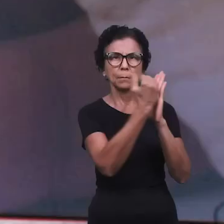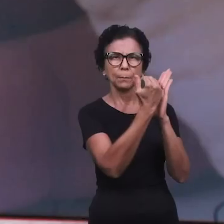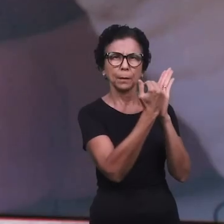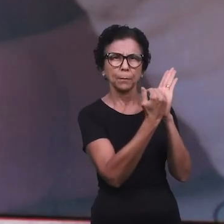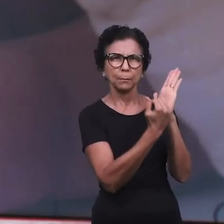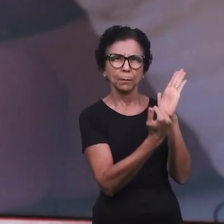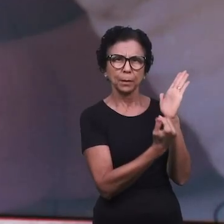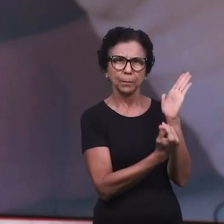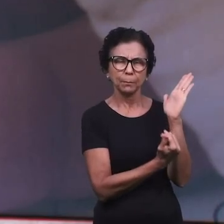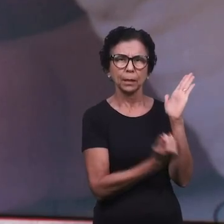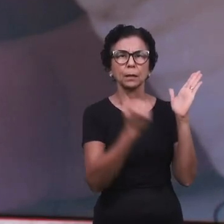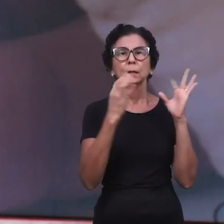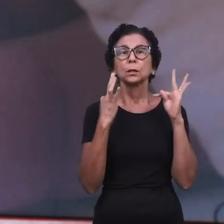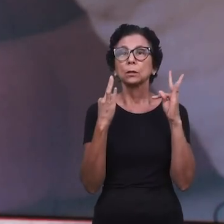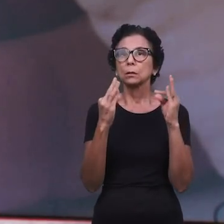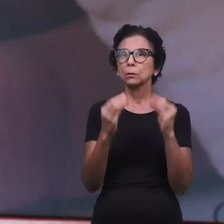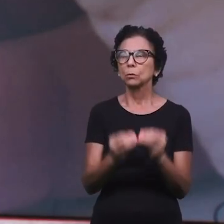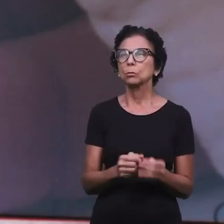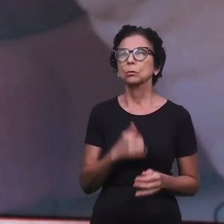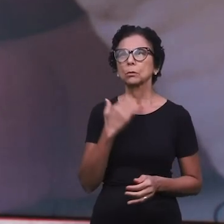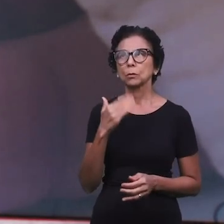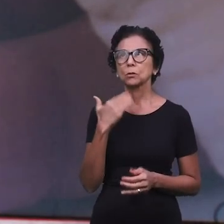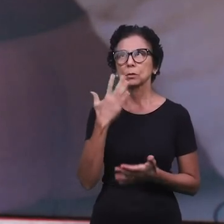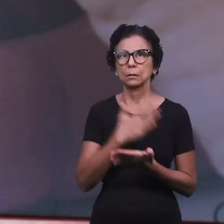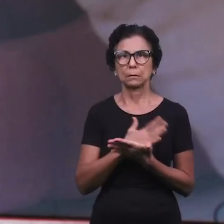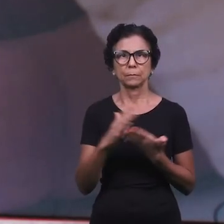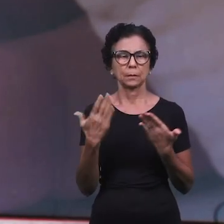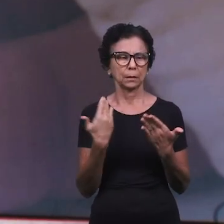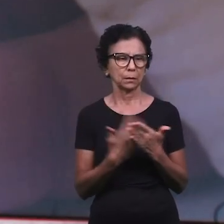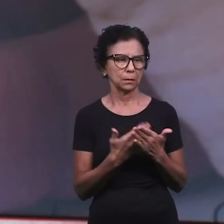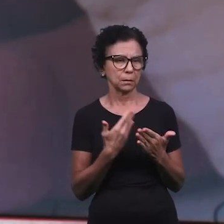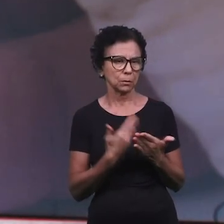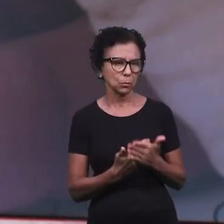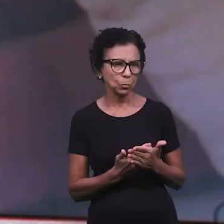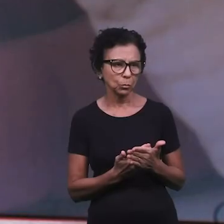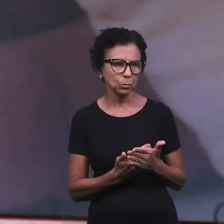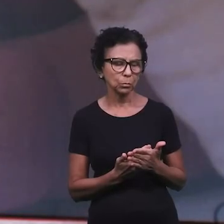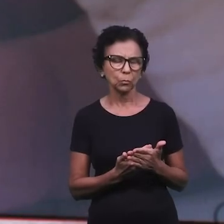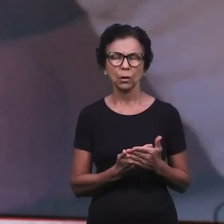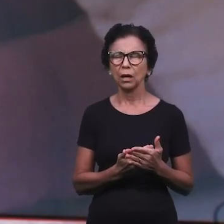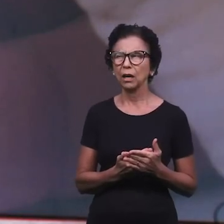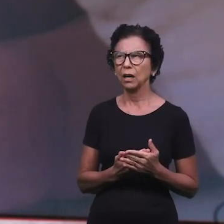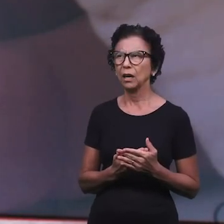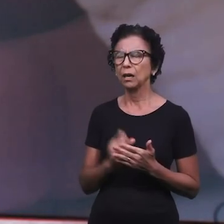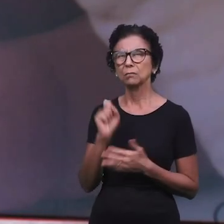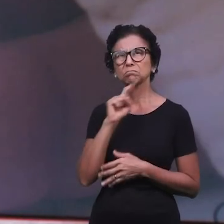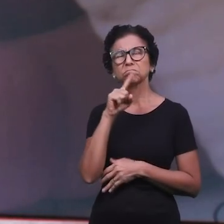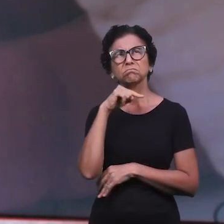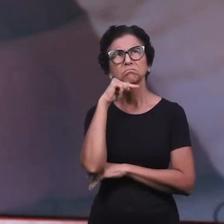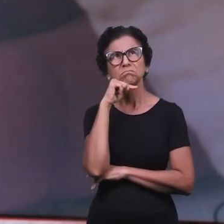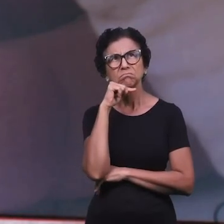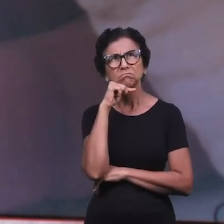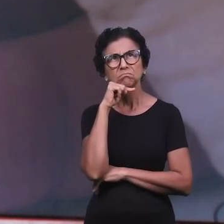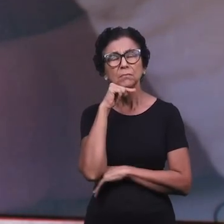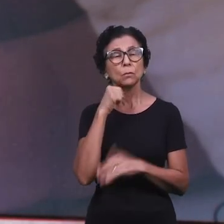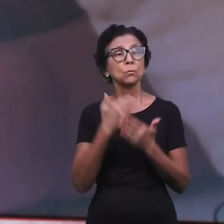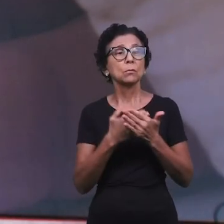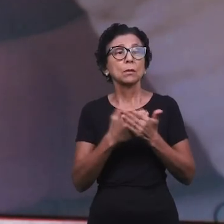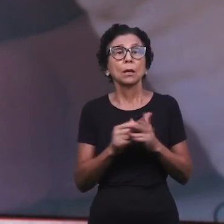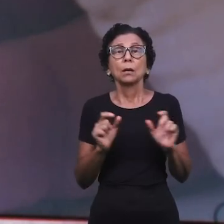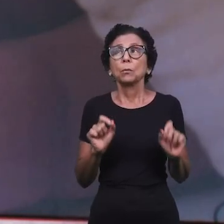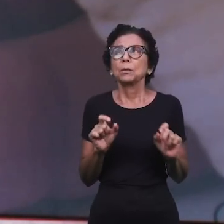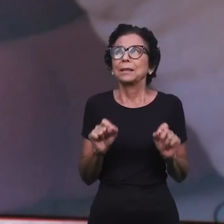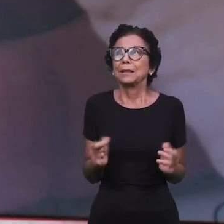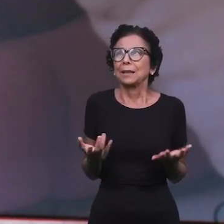estudar. Não adianta você começar uma sessão de estudos sem saber o que vai estudar, tá? A